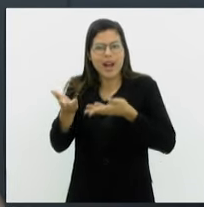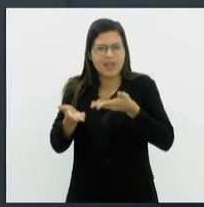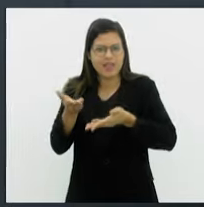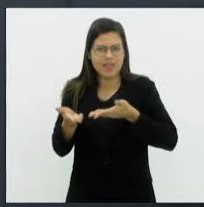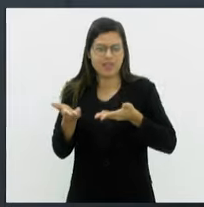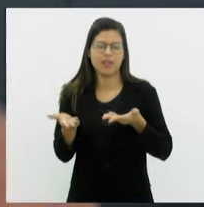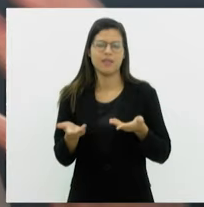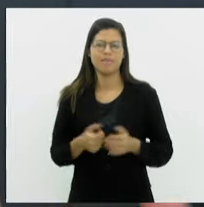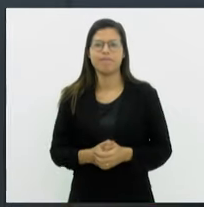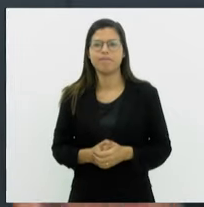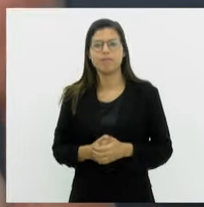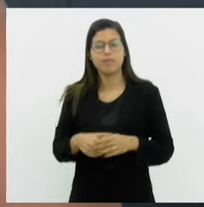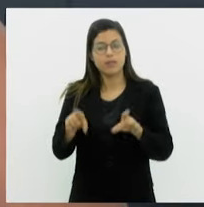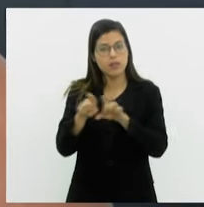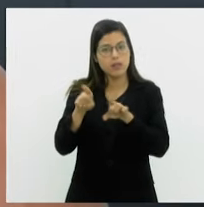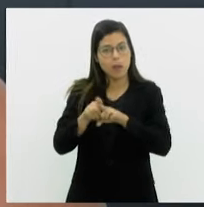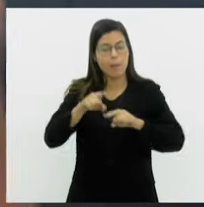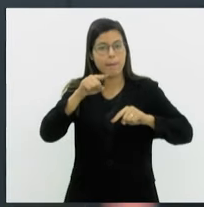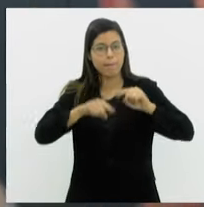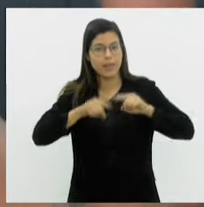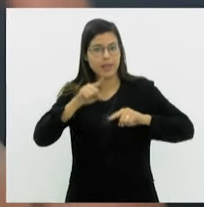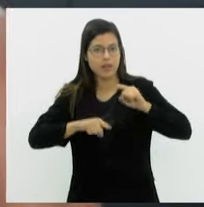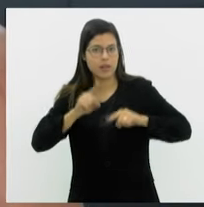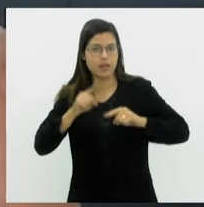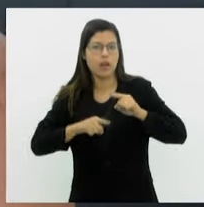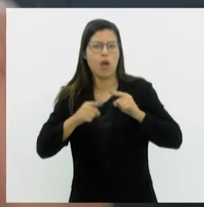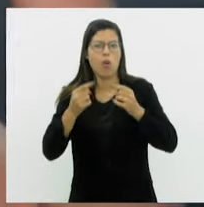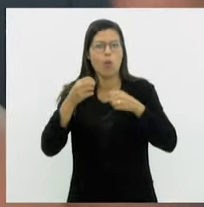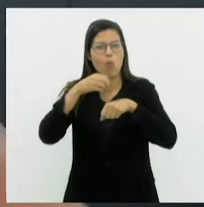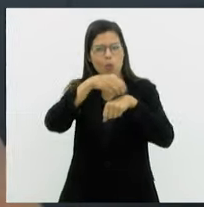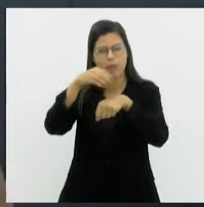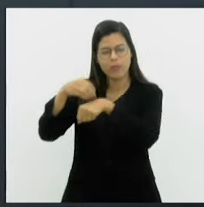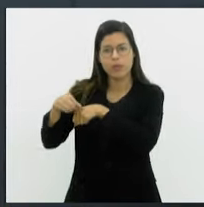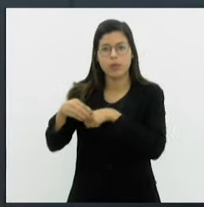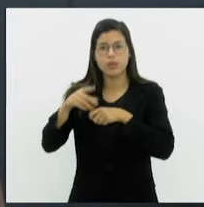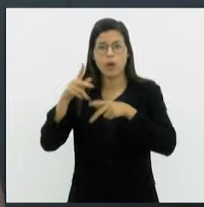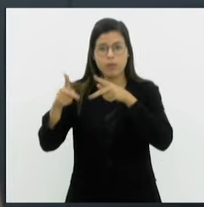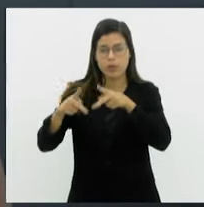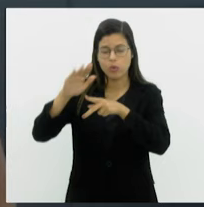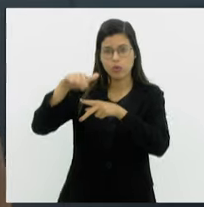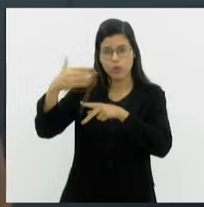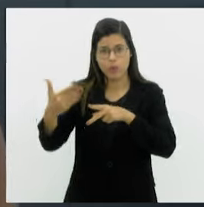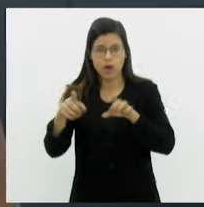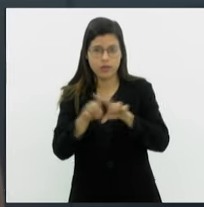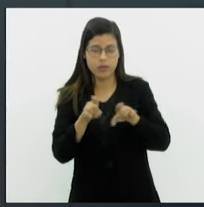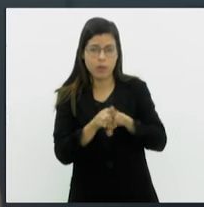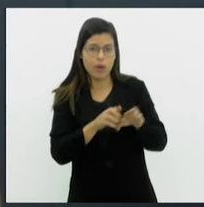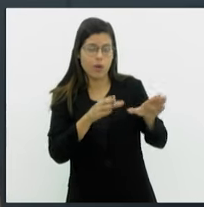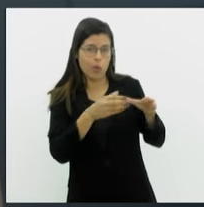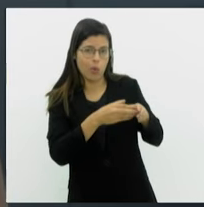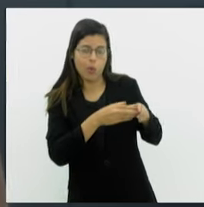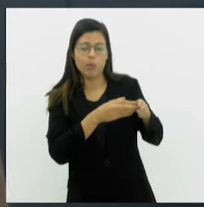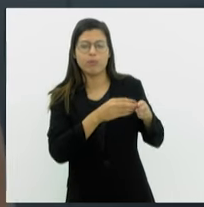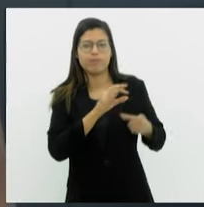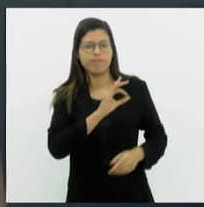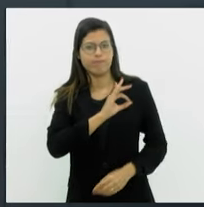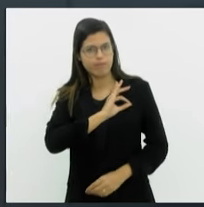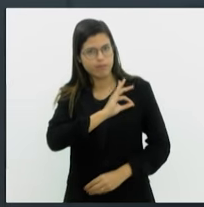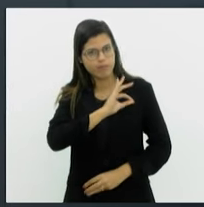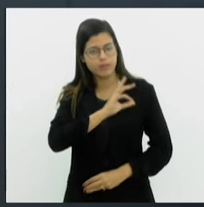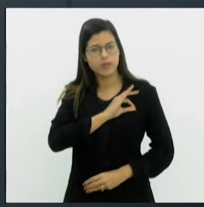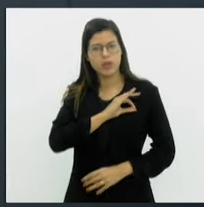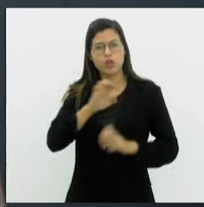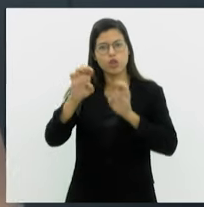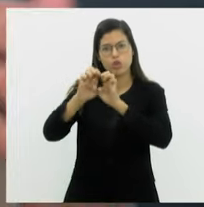gente está elaborando materiais informativos, tanto para o público interno quanto para o público externo, entendeu?